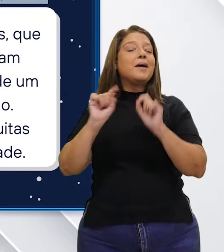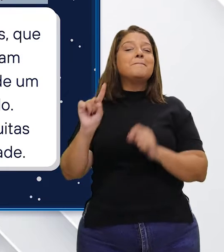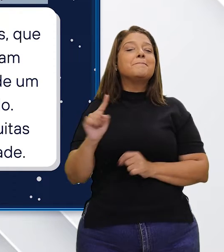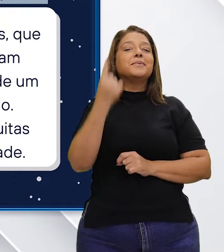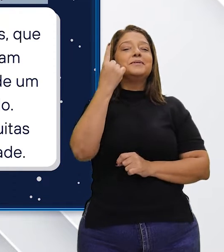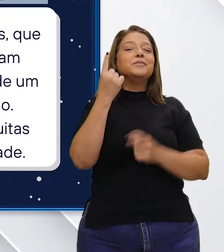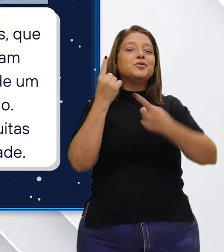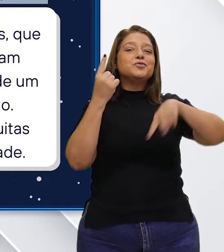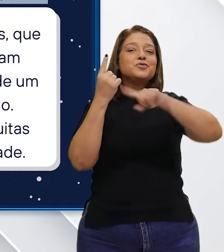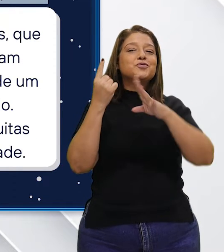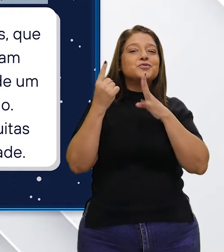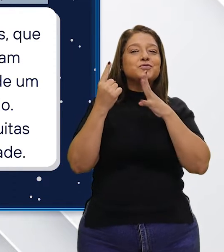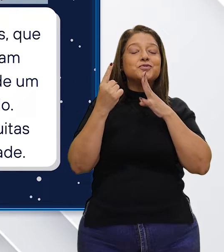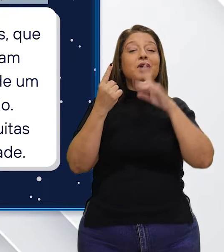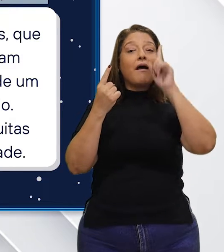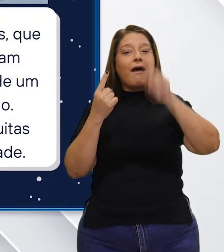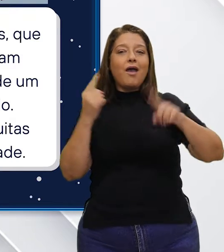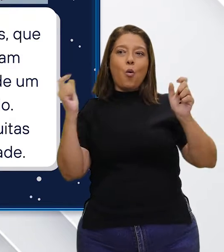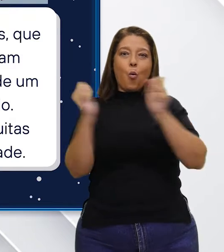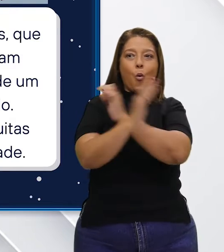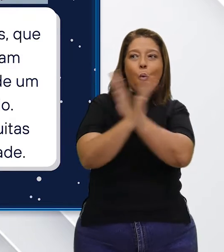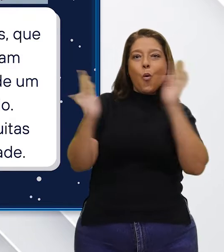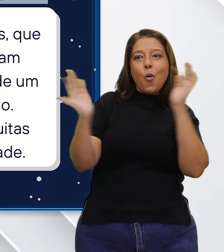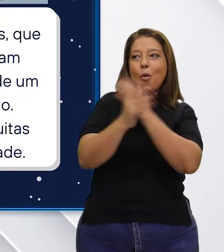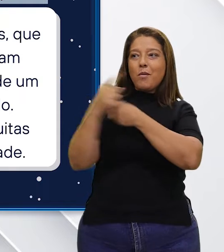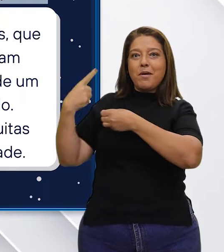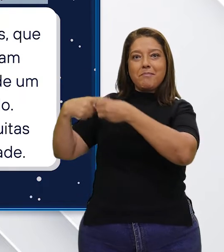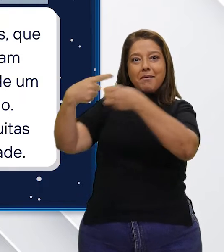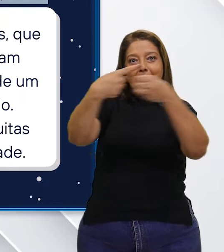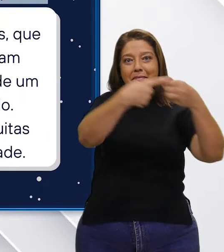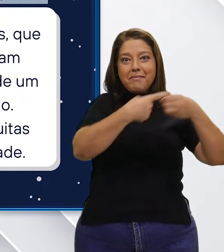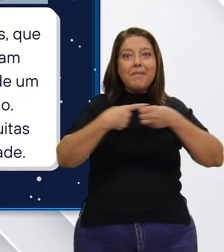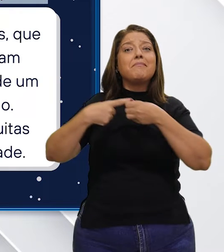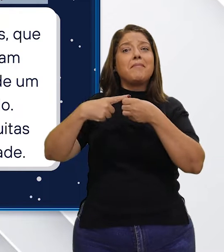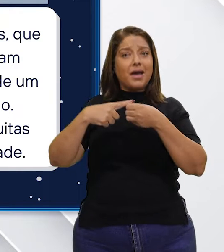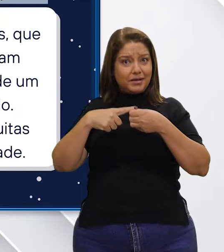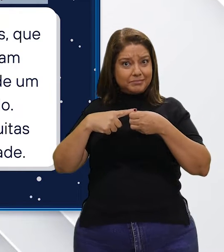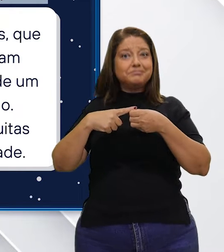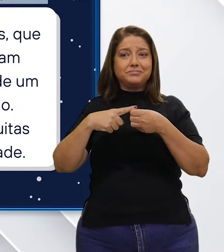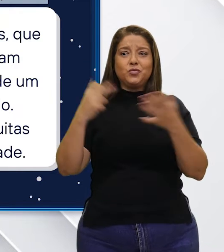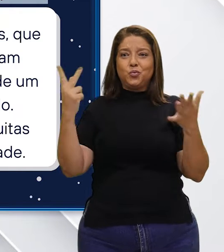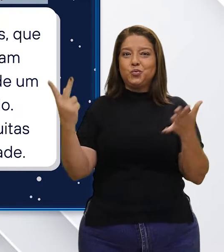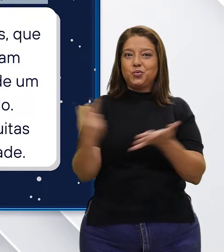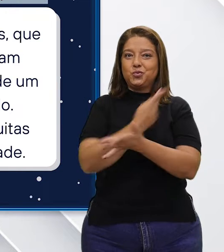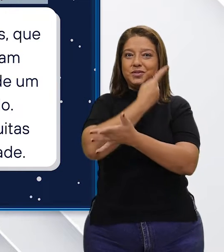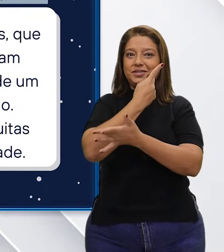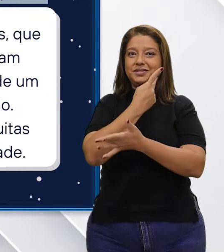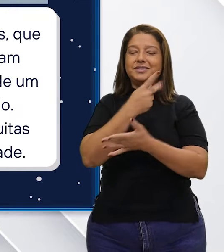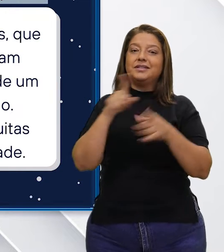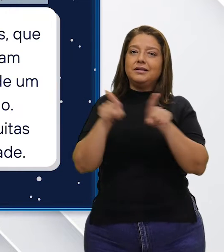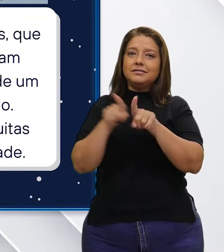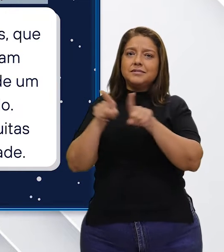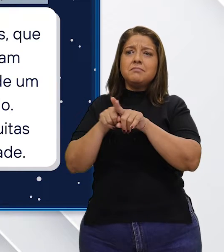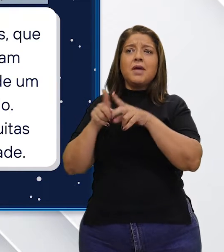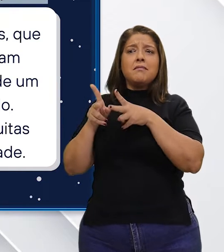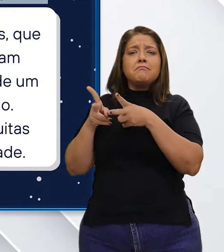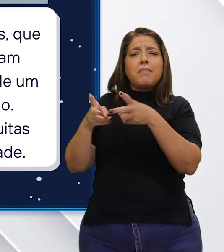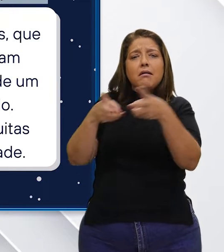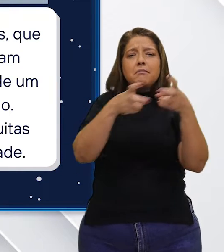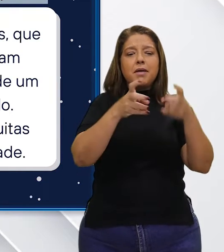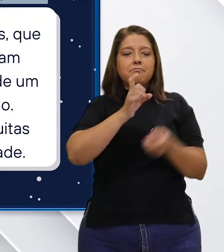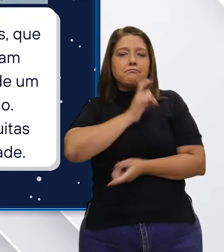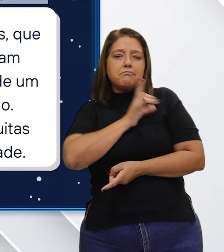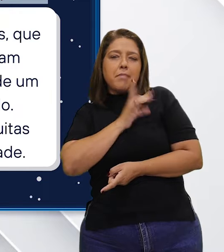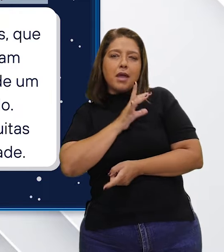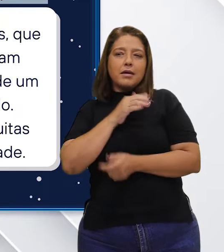lendas? A primeira que veremos são as lendas urbanas, que passam em ambientes urbanos